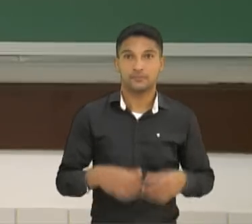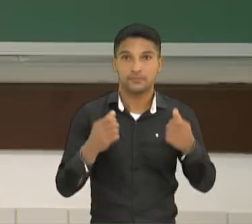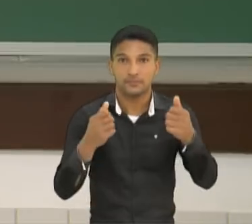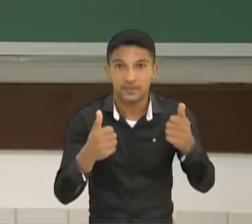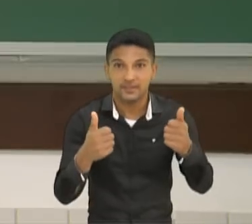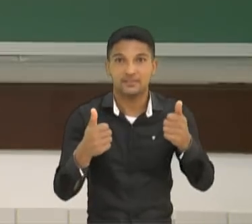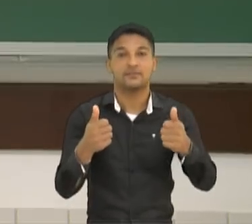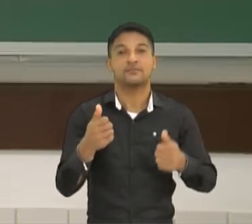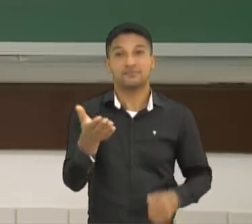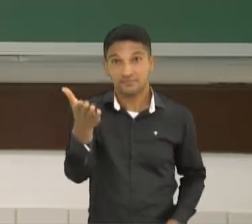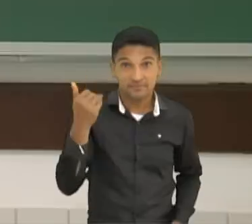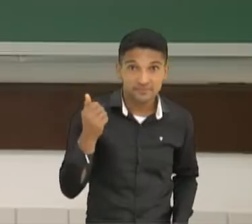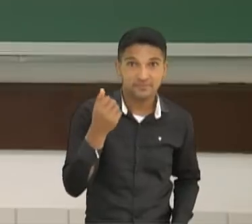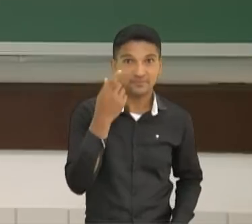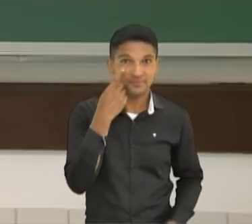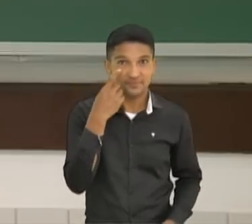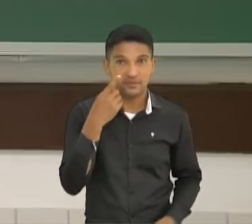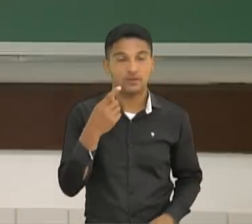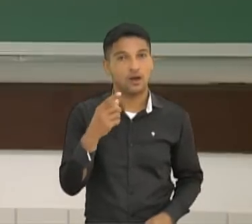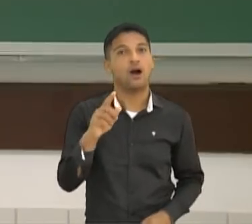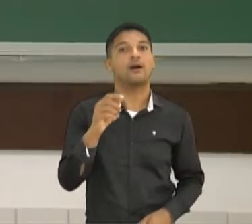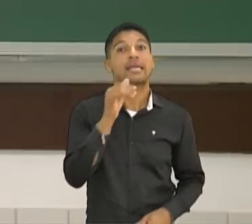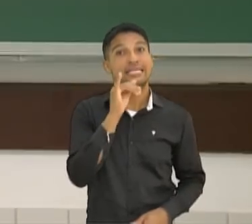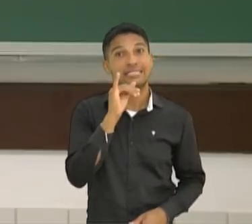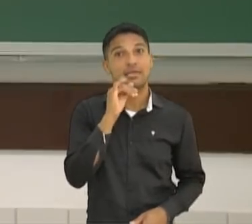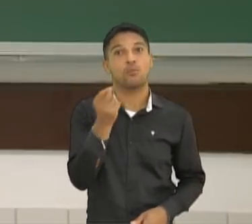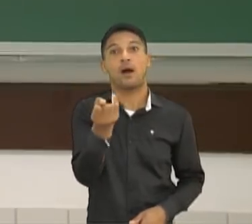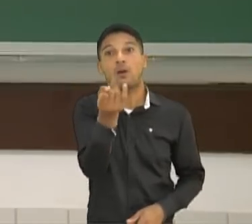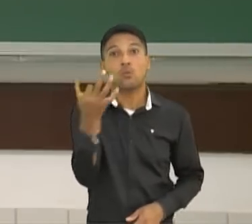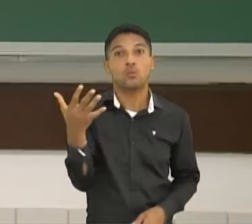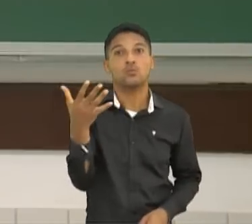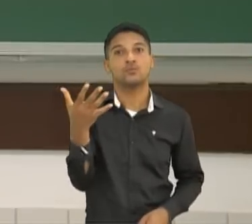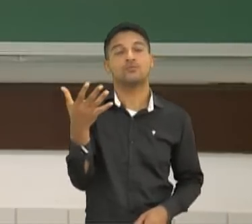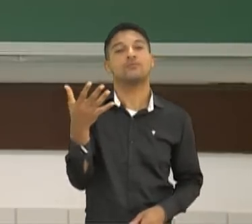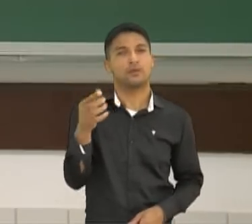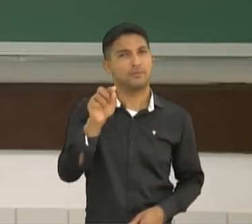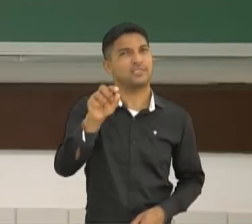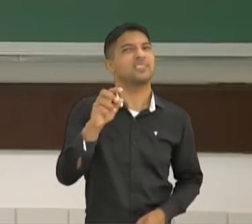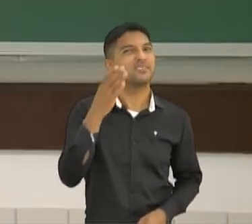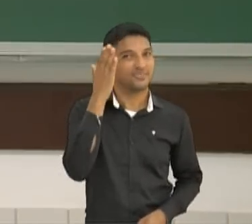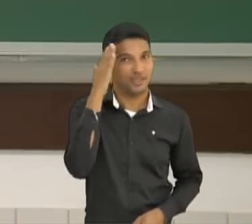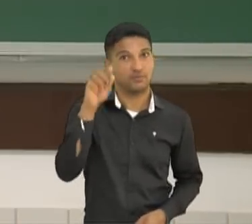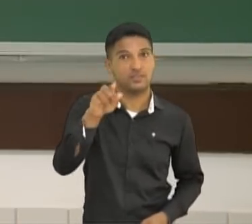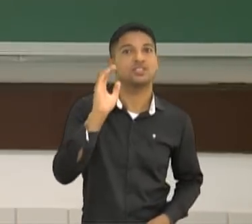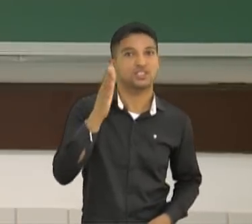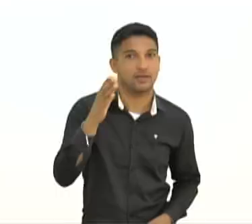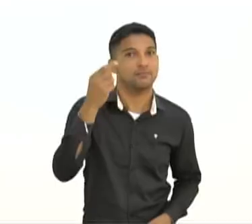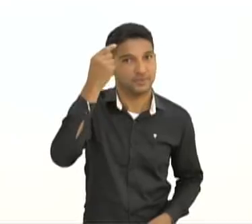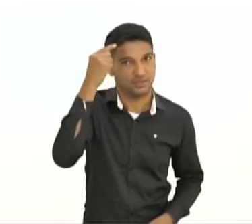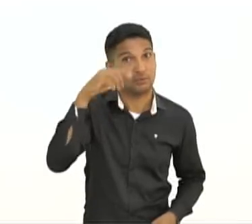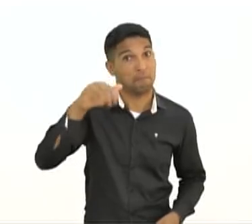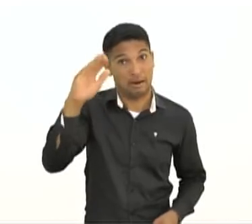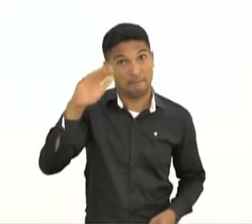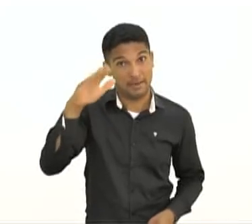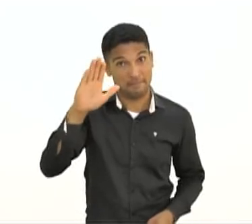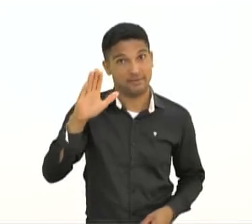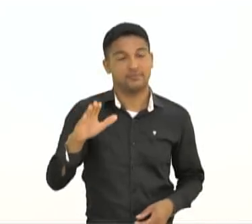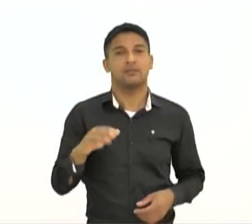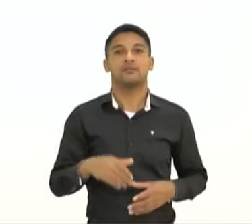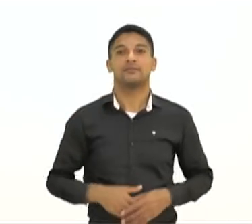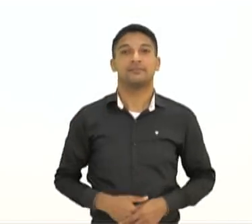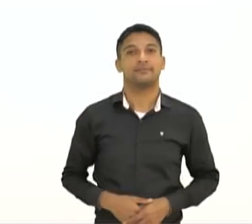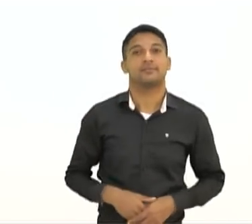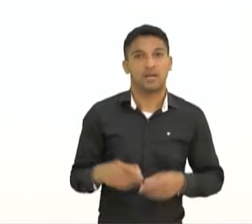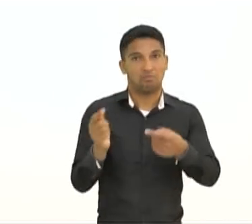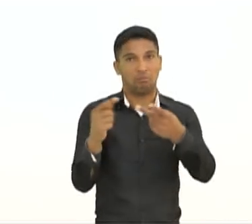Beleza, galerinha? Vamos lá então? Então eu trouxe para vocês aqui alguns exemplos, com certeza você deve ter pensado em outros aí. Quem nunca ouviu falar que deixar o chinelo virado